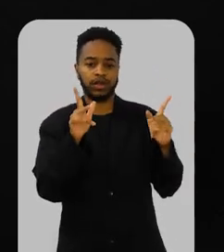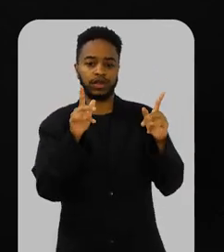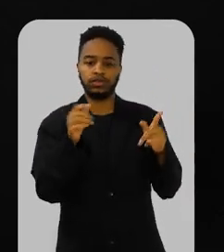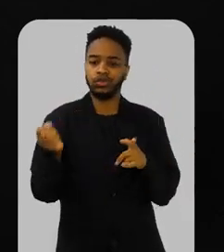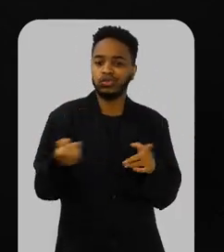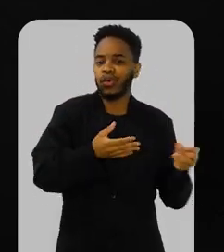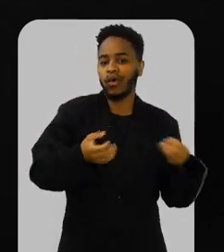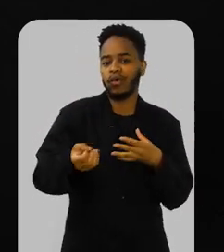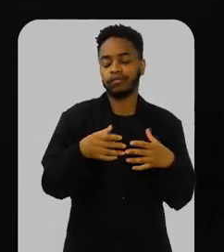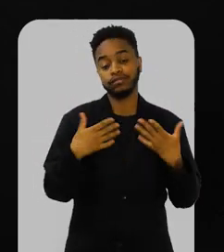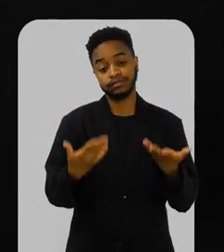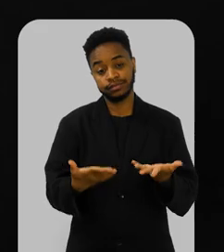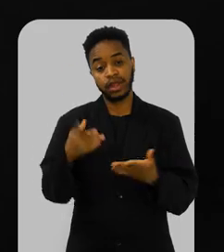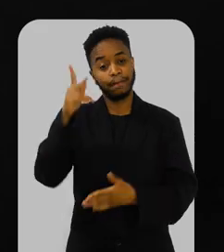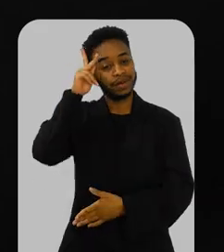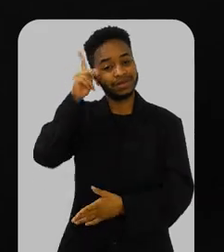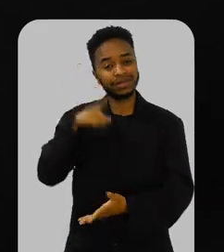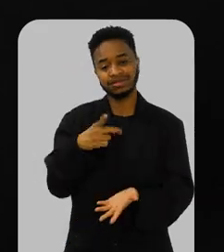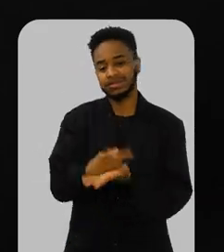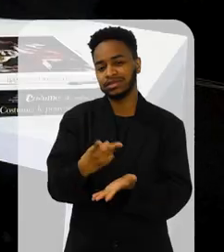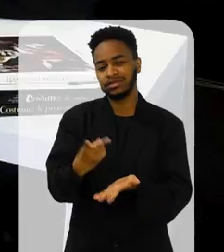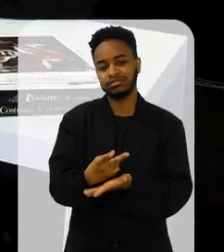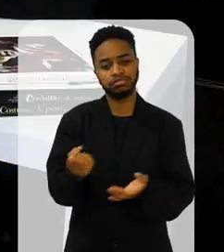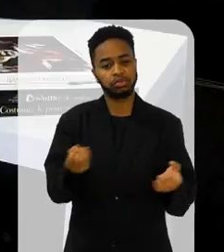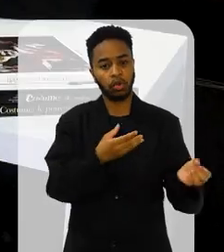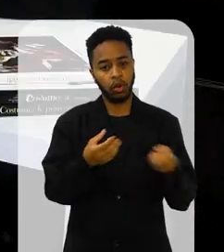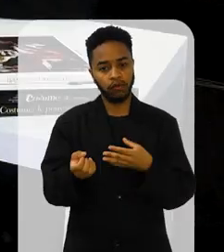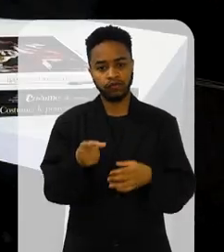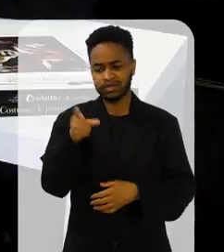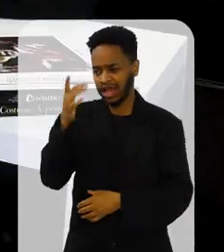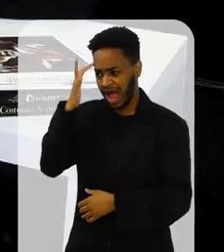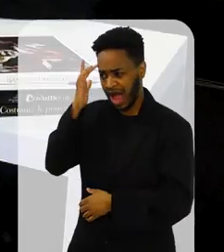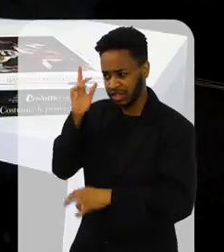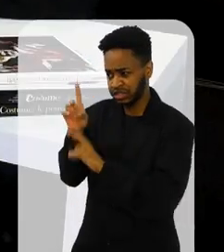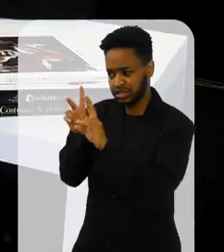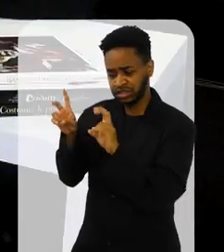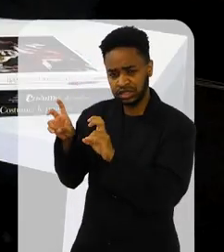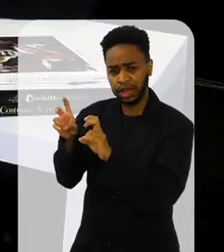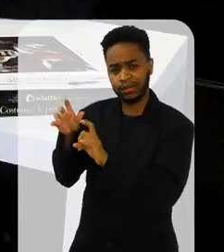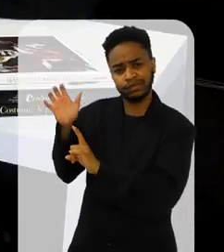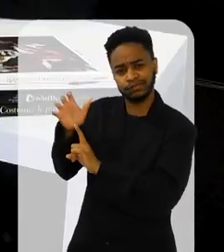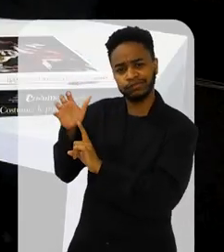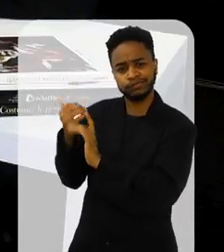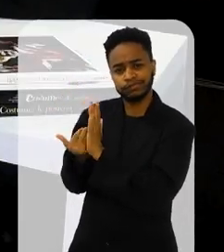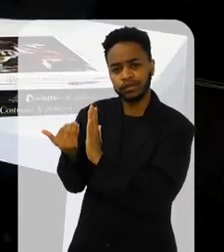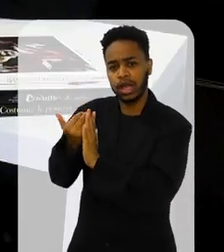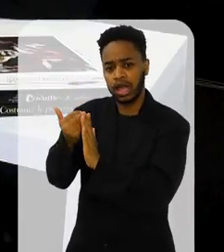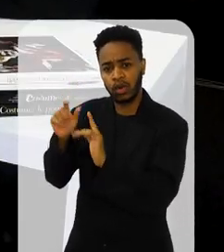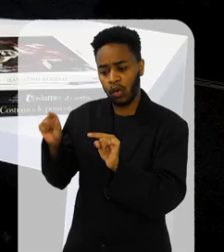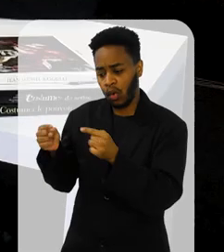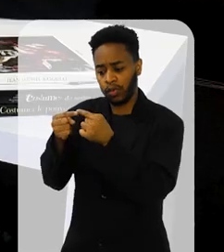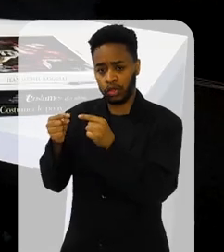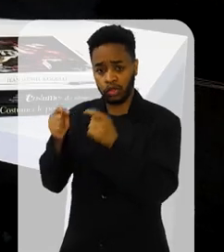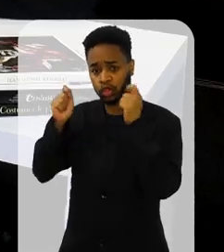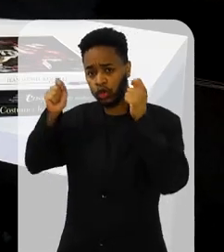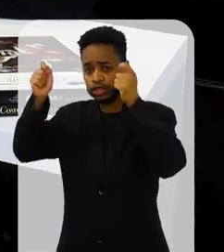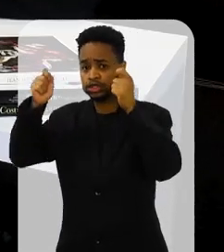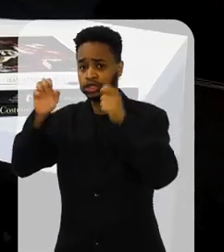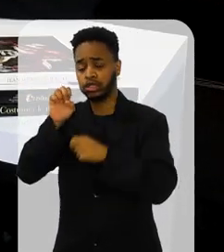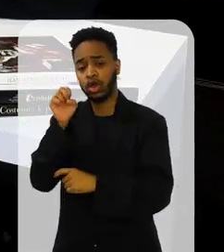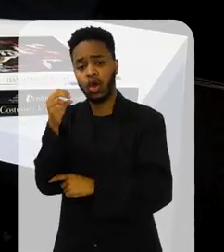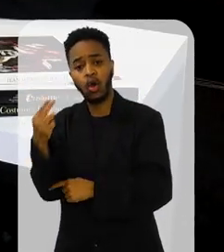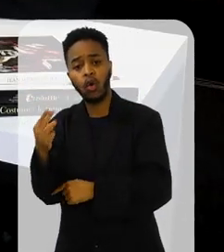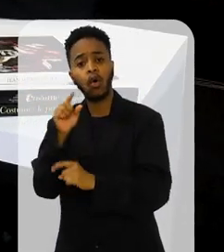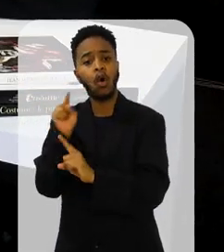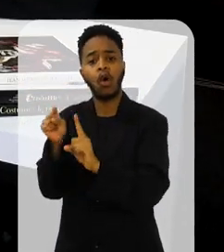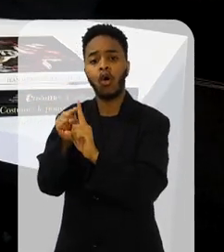ser o novo, Parintins se permite muito a isso. E você acha que esse foco do impacto é mais para as próprias torcidas ou